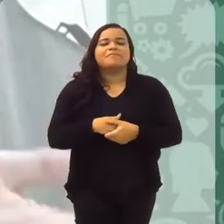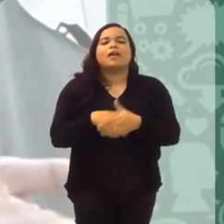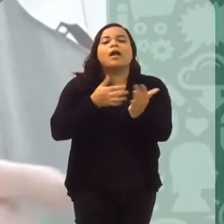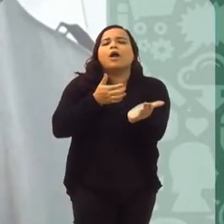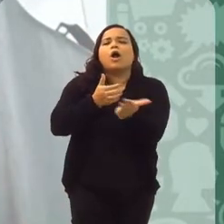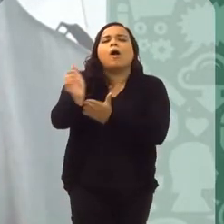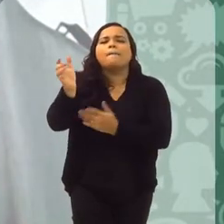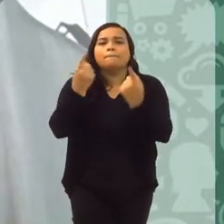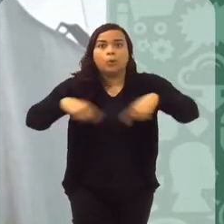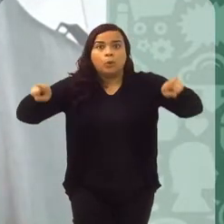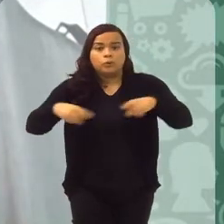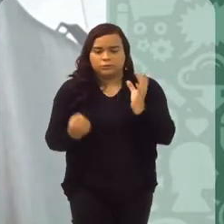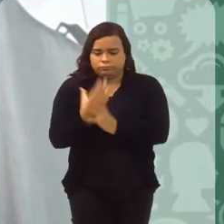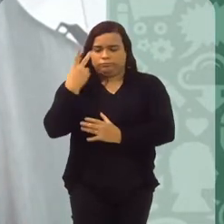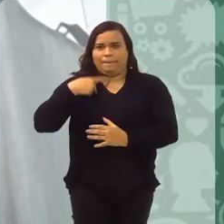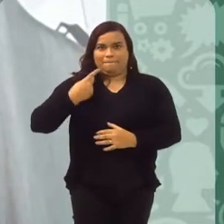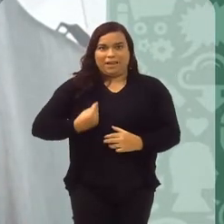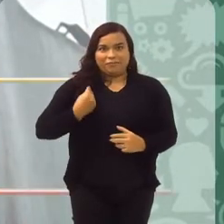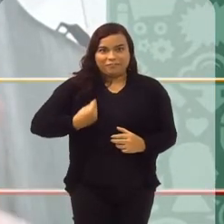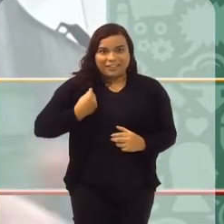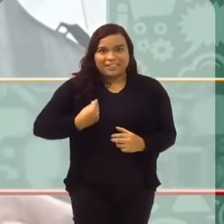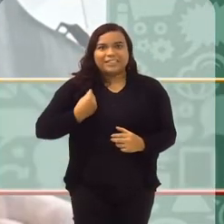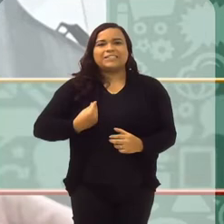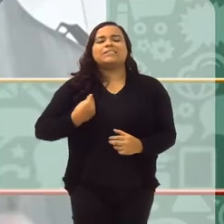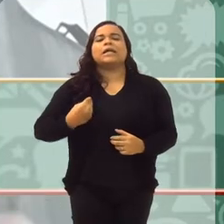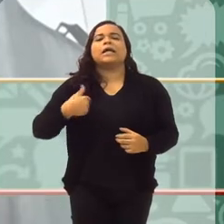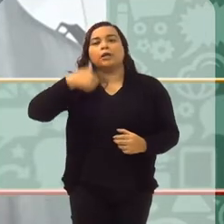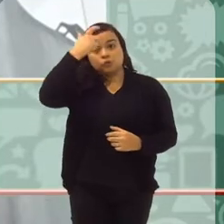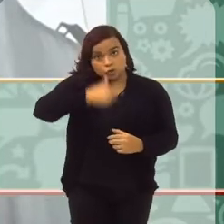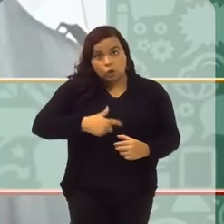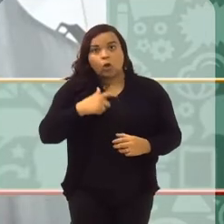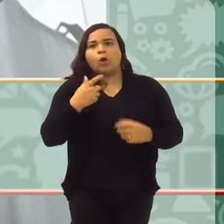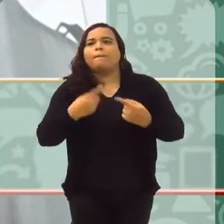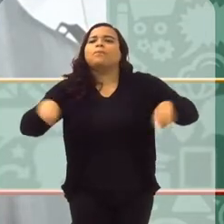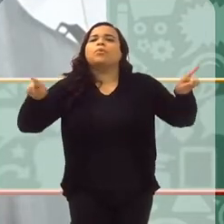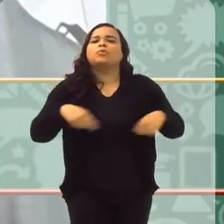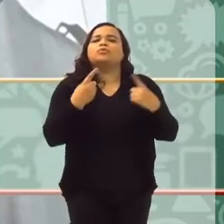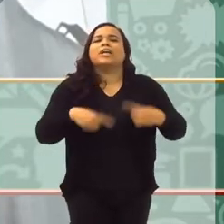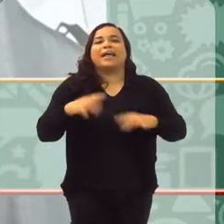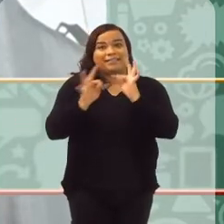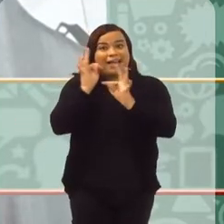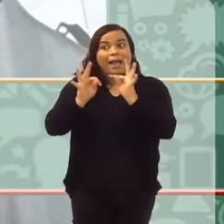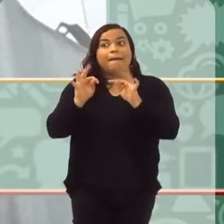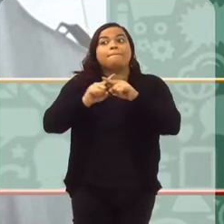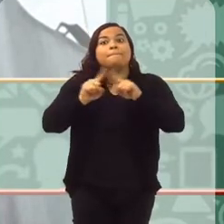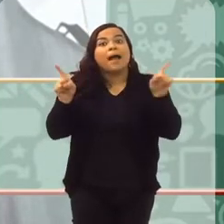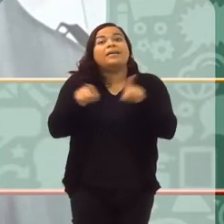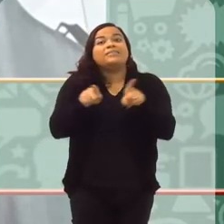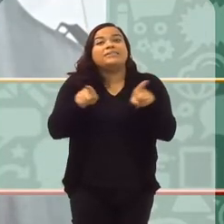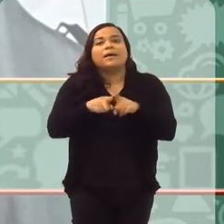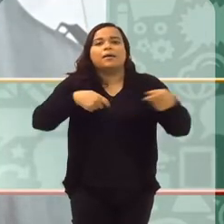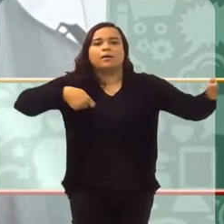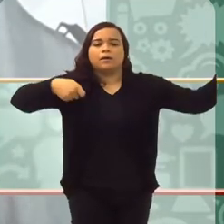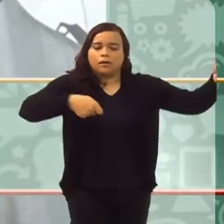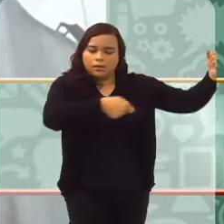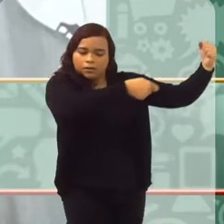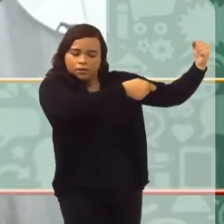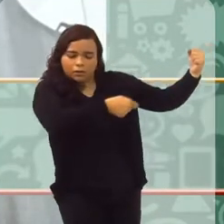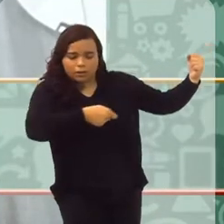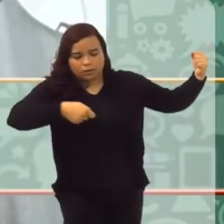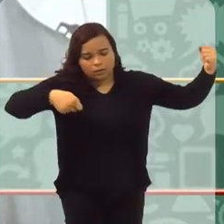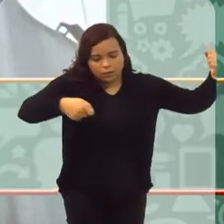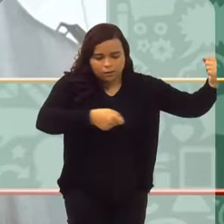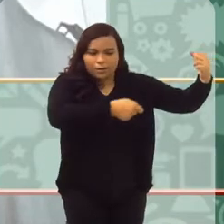Como surgiu a música na minha vida? Eu antes de ser musicoterapeuta, eu sou violoncelista também, né? Eu toco violoncelo,